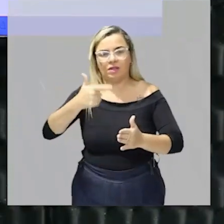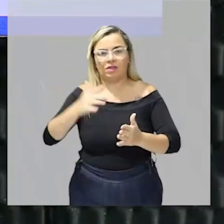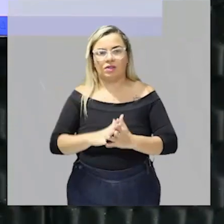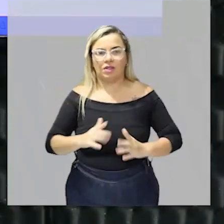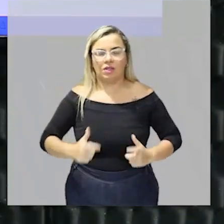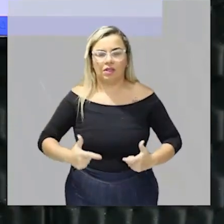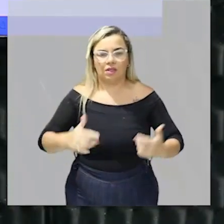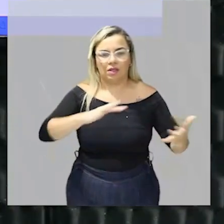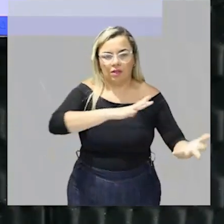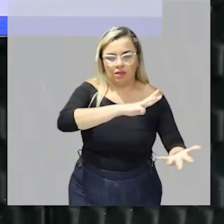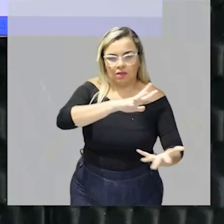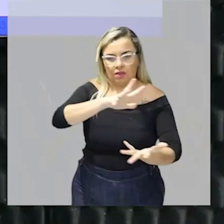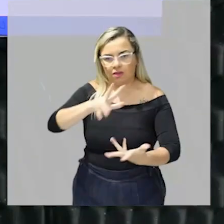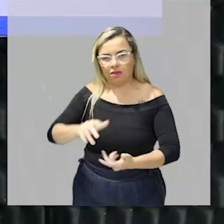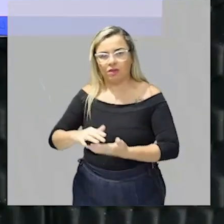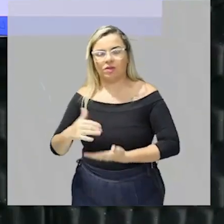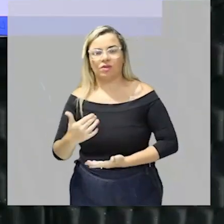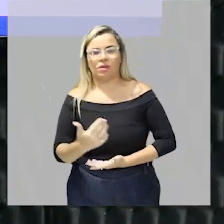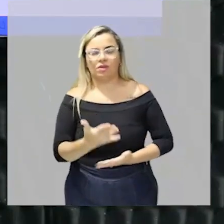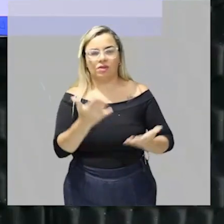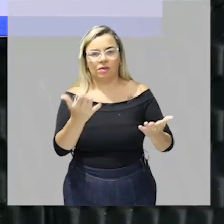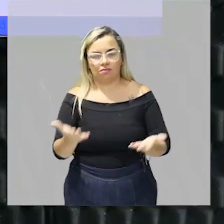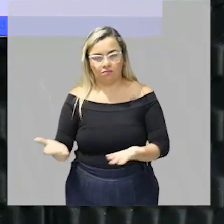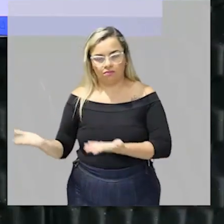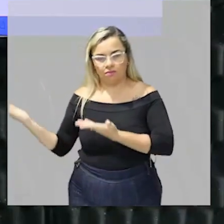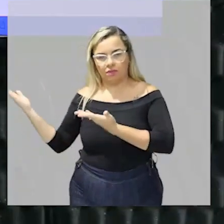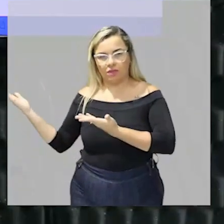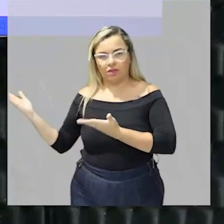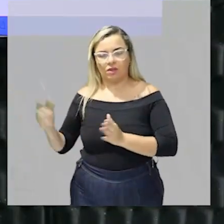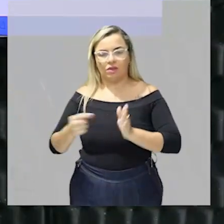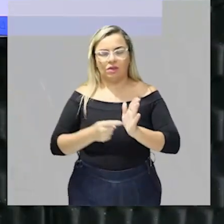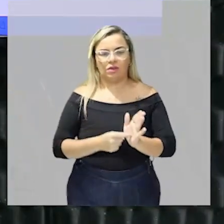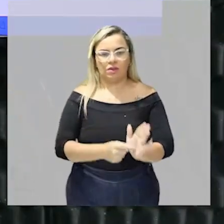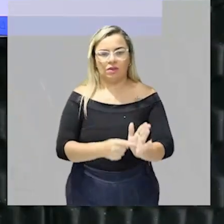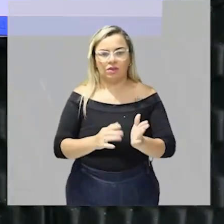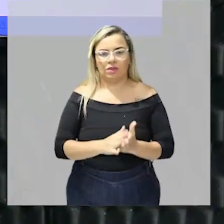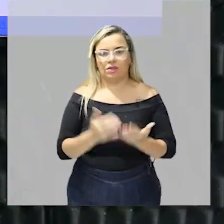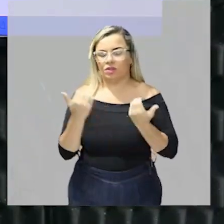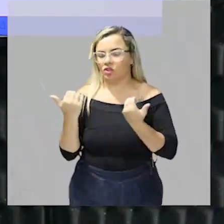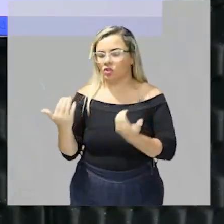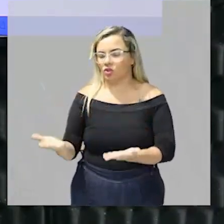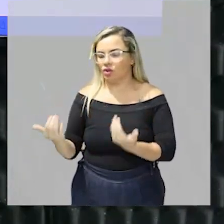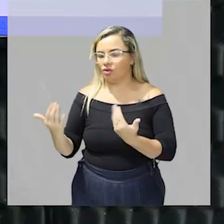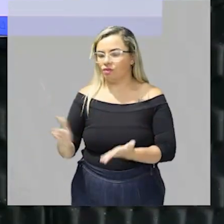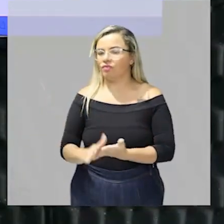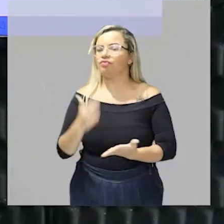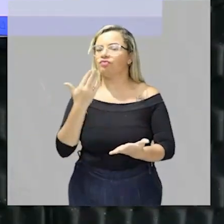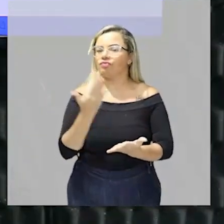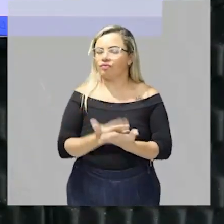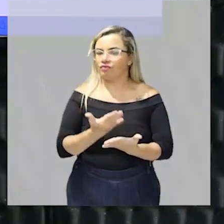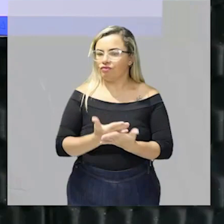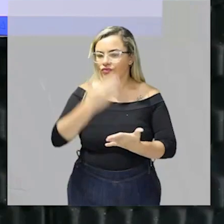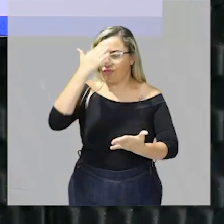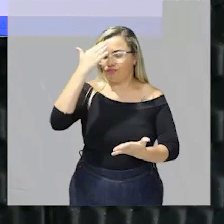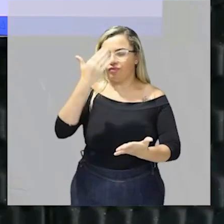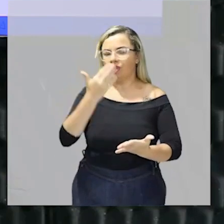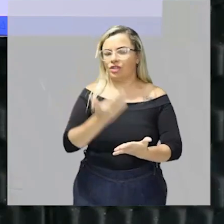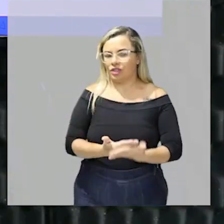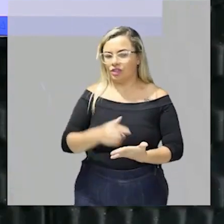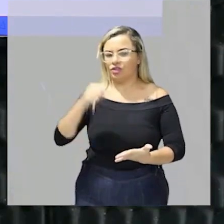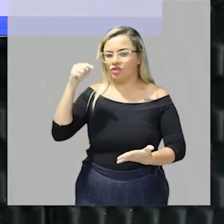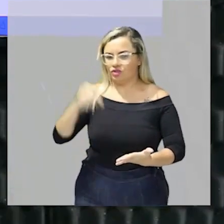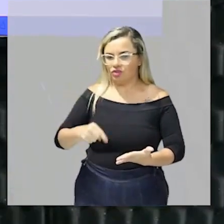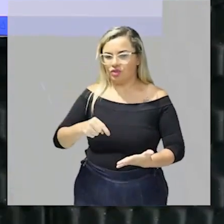Esse é o projeto do nacionalsocialismo. Esse é o projeto que esse jovem estudante está defendendo. Porque a partir do momento em que